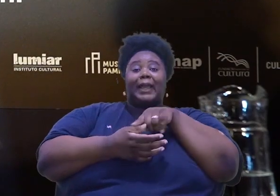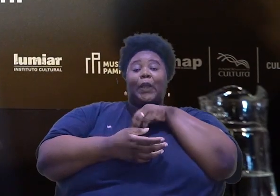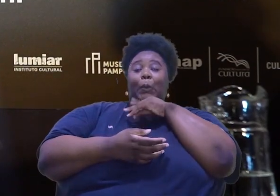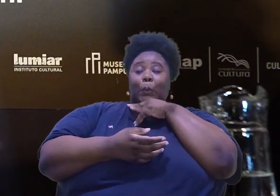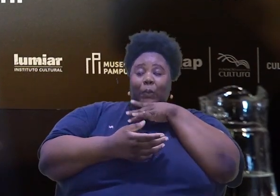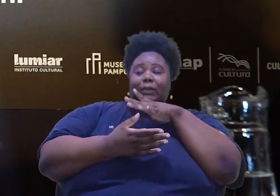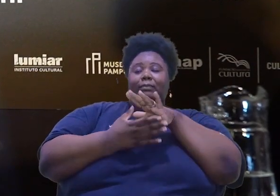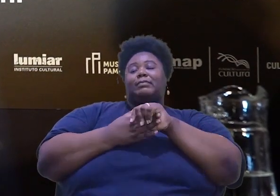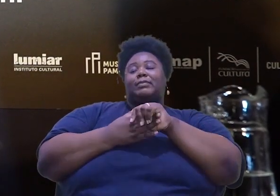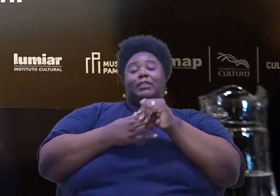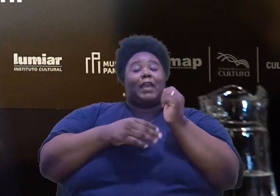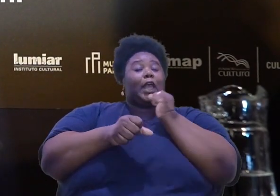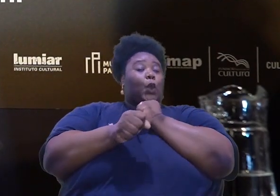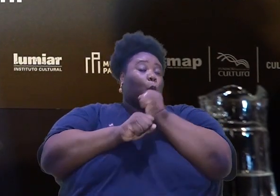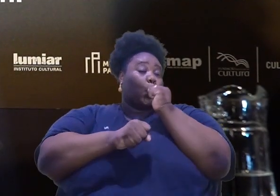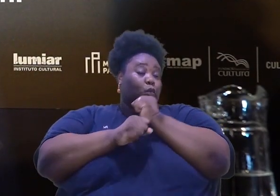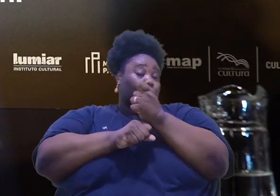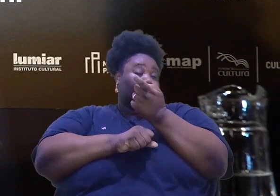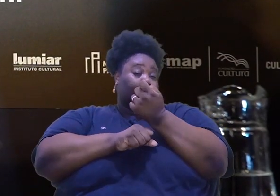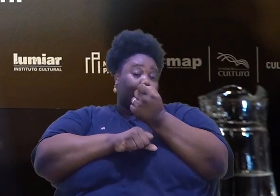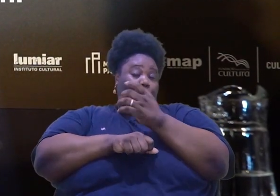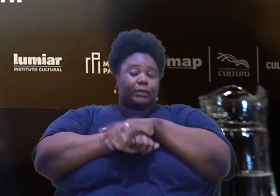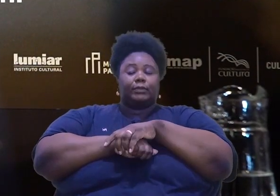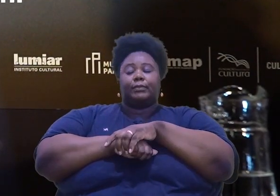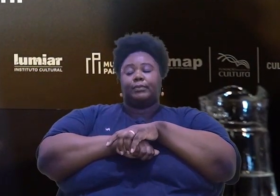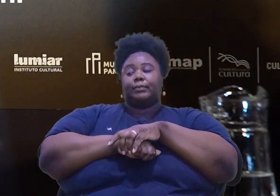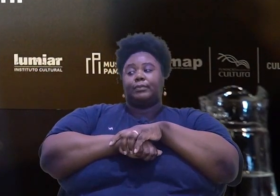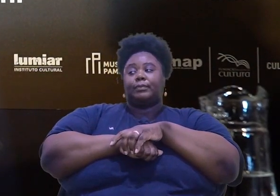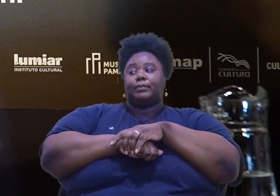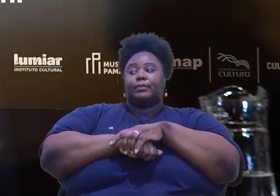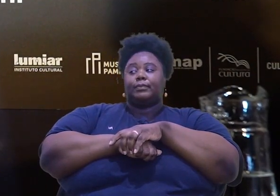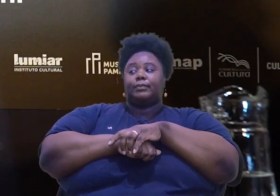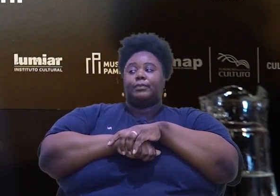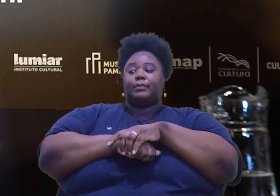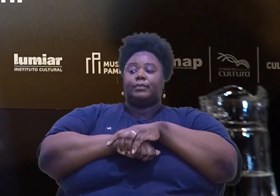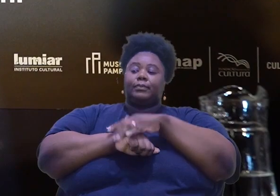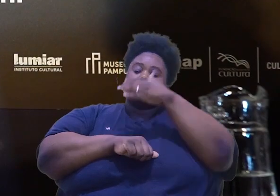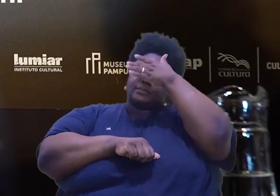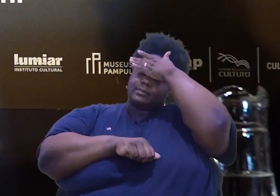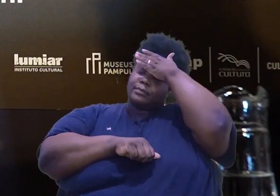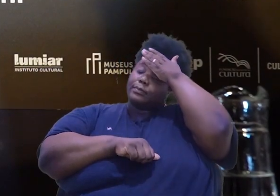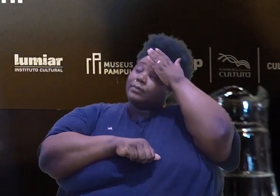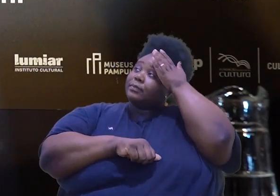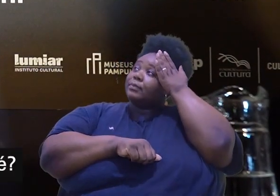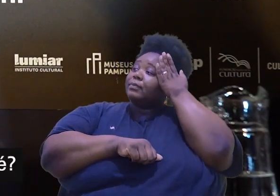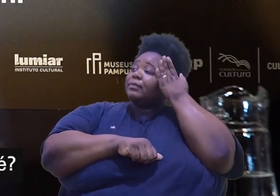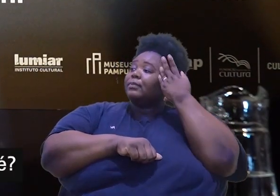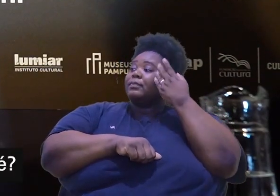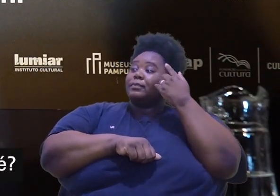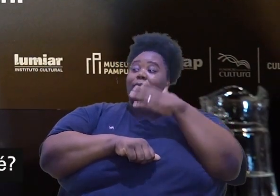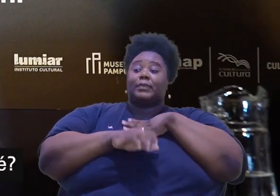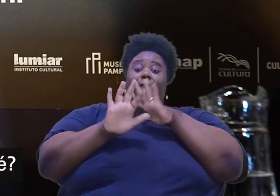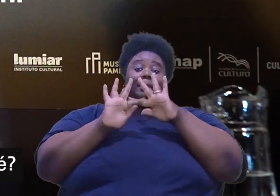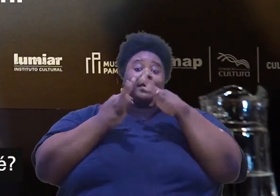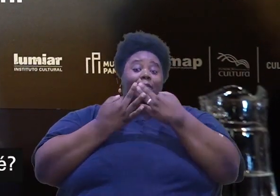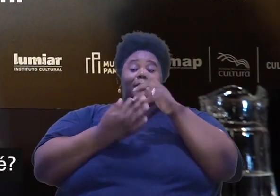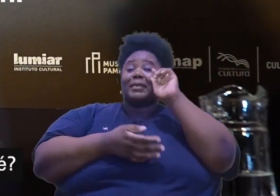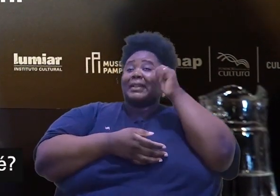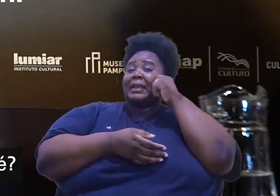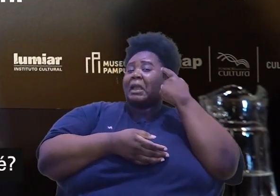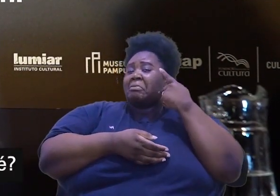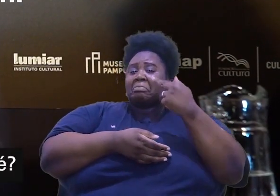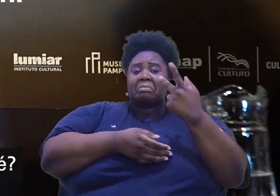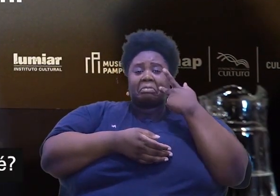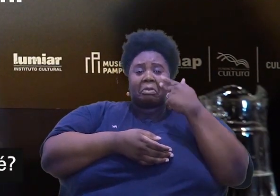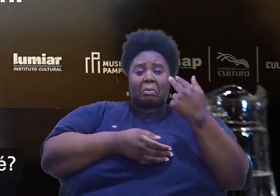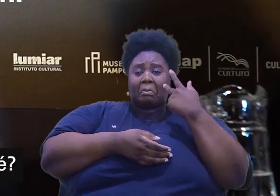vai se construindo aos poucos. Se bem que, na minha família, ser negra era tão normal